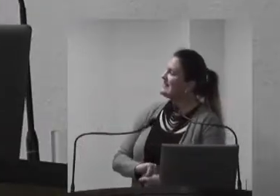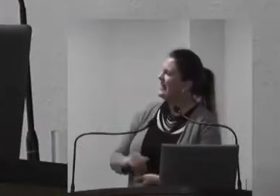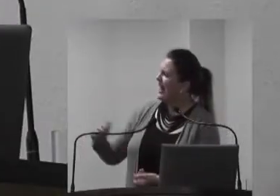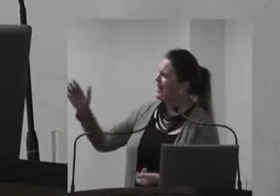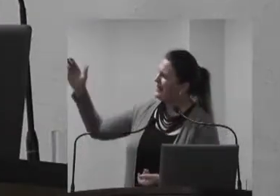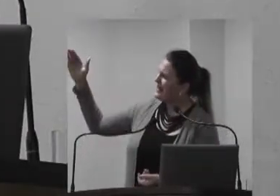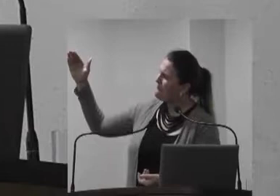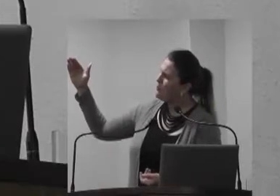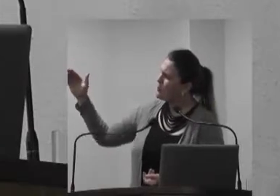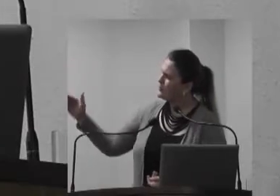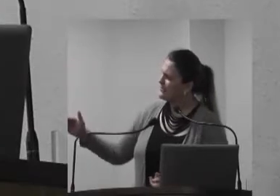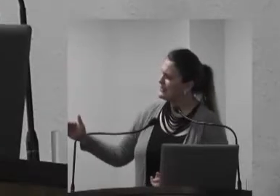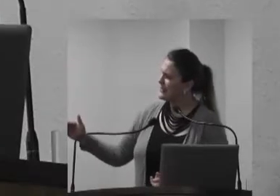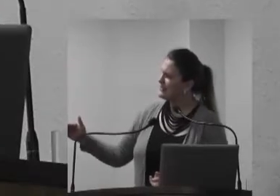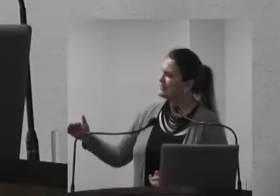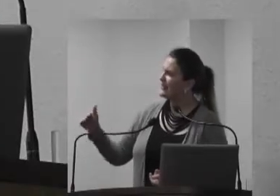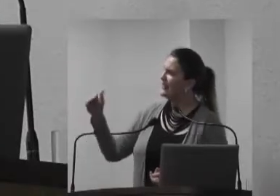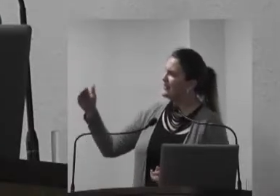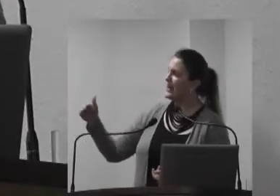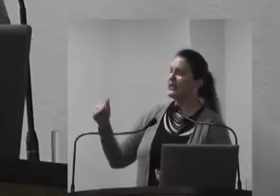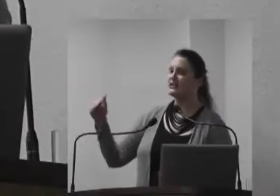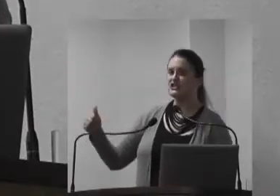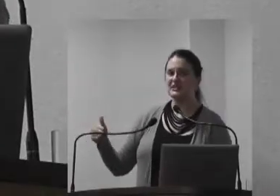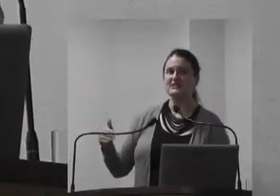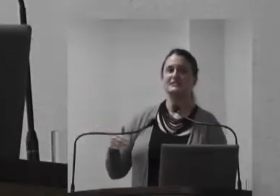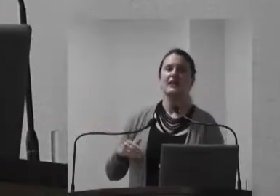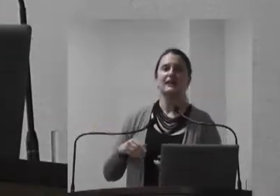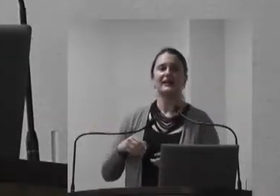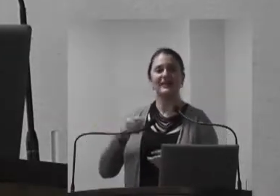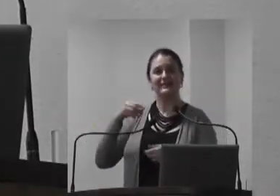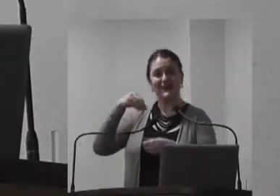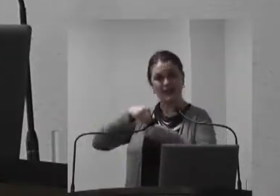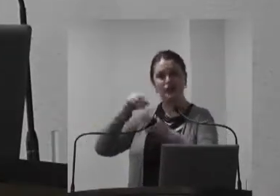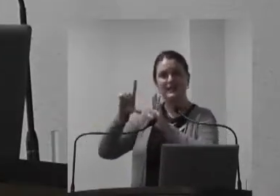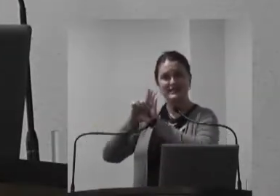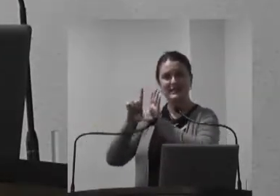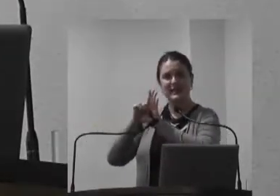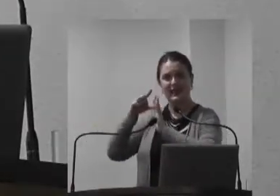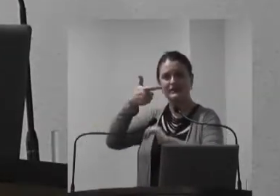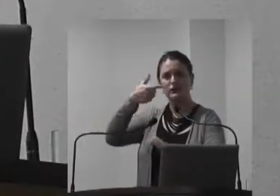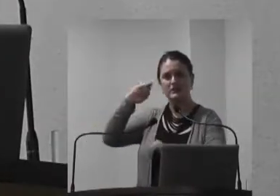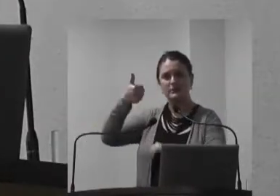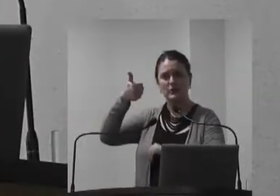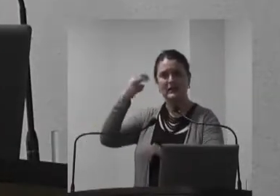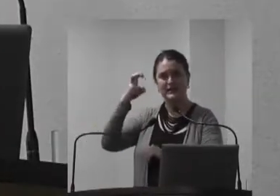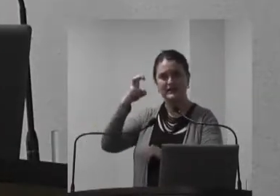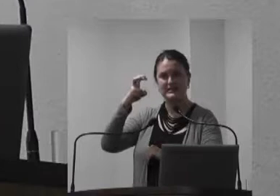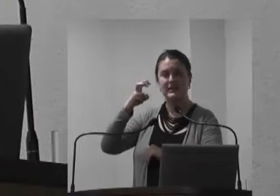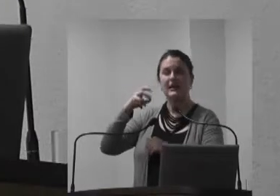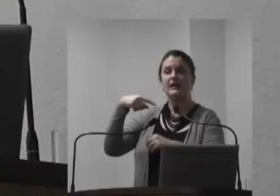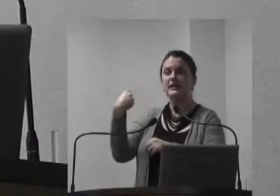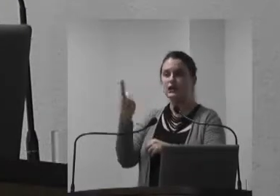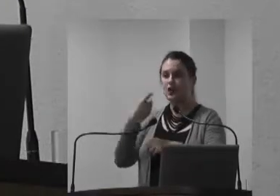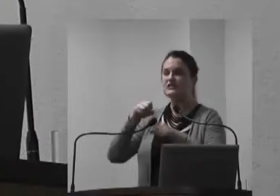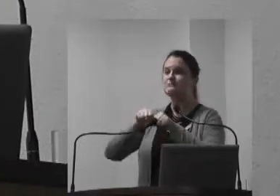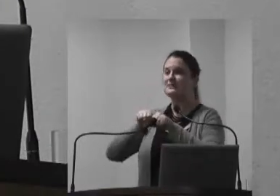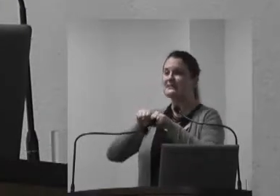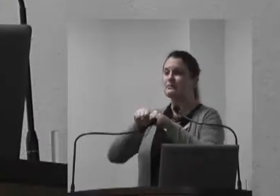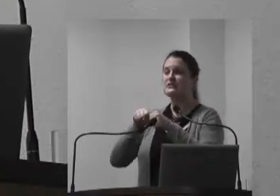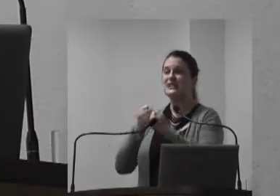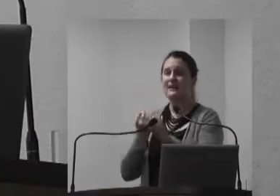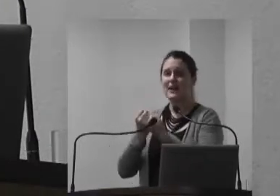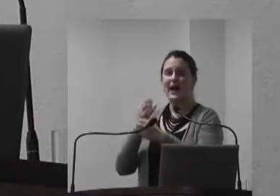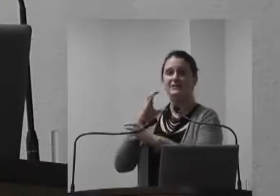Então, assim, a lei é muito extensa e ela diz que dentro dessa lei de 2015, que